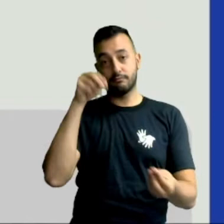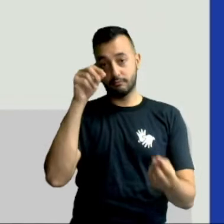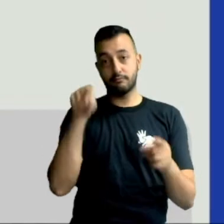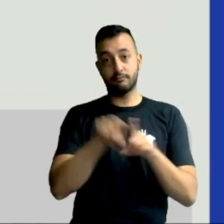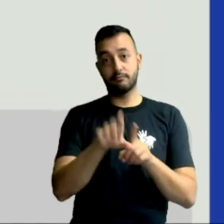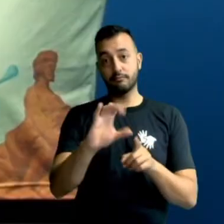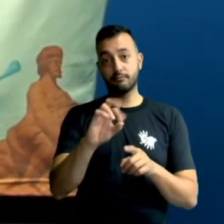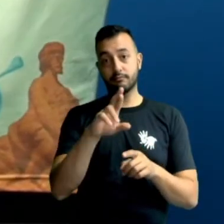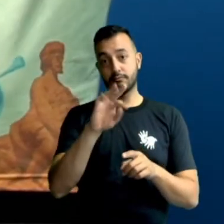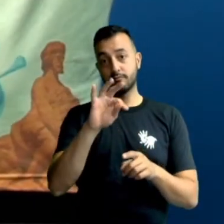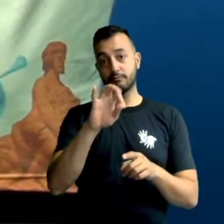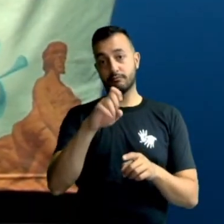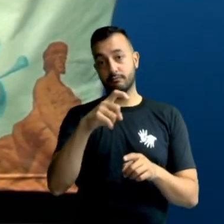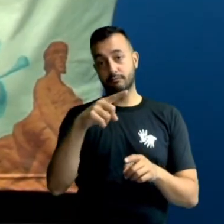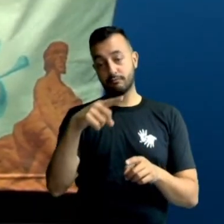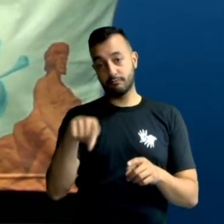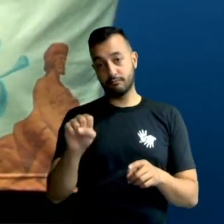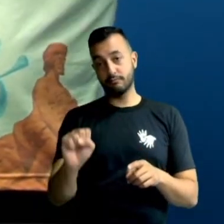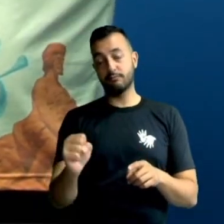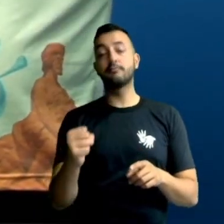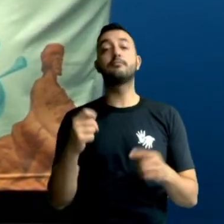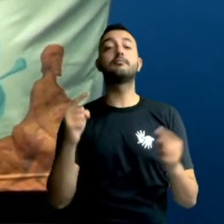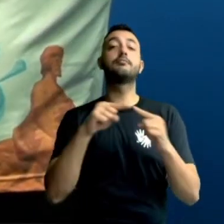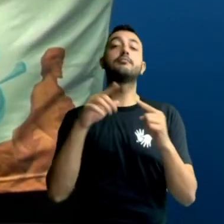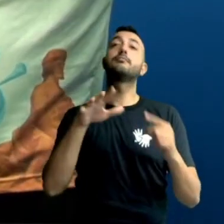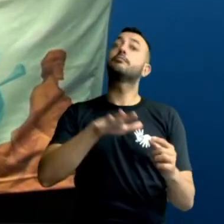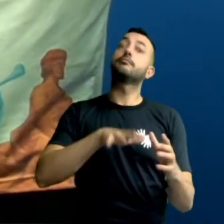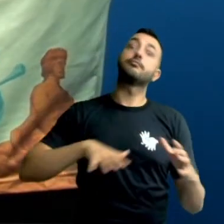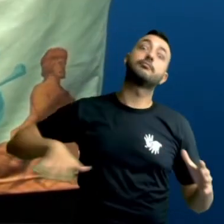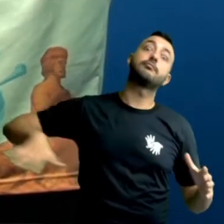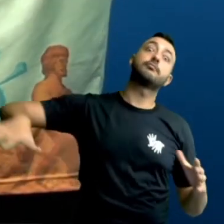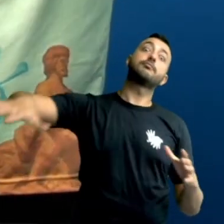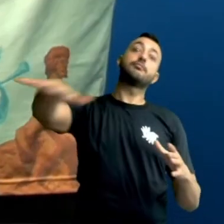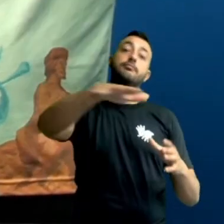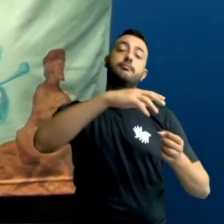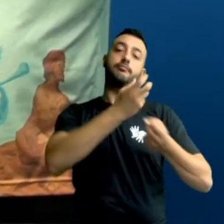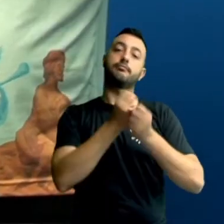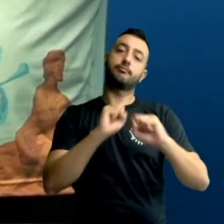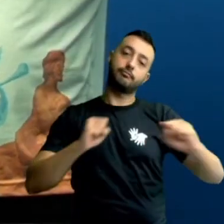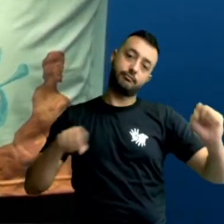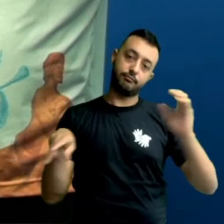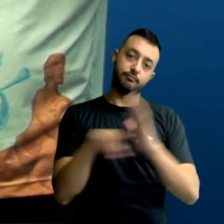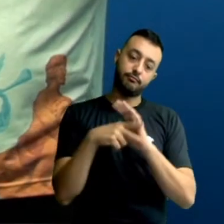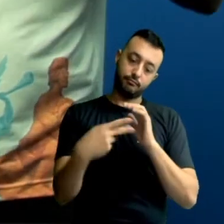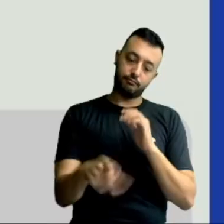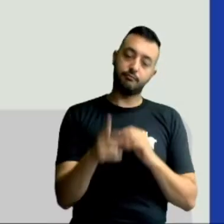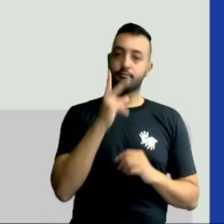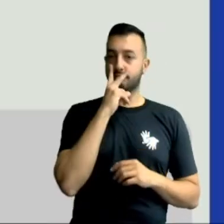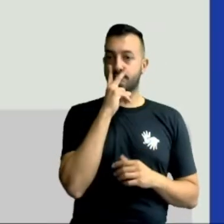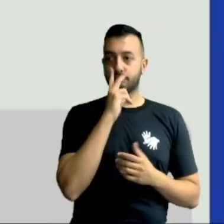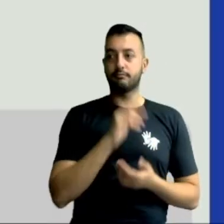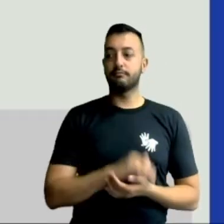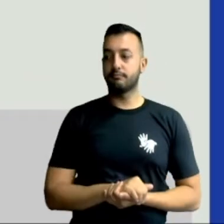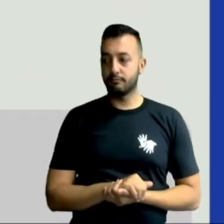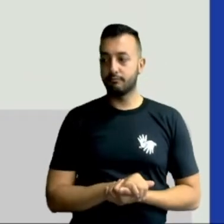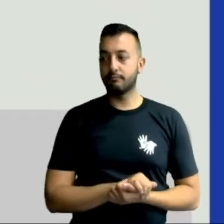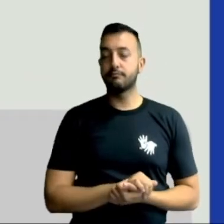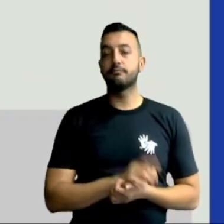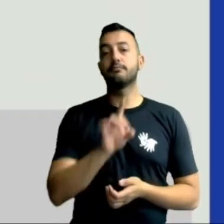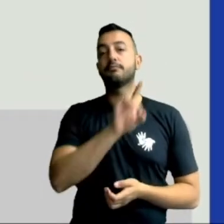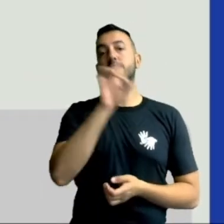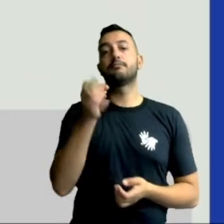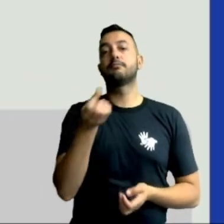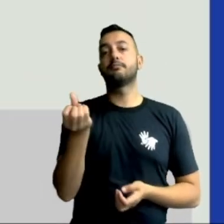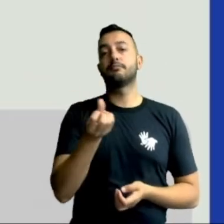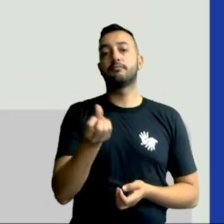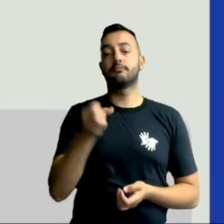aí, né, era correspondente ao território da Vitória de Santo Antão, certo? No dia